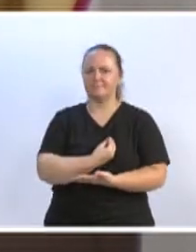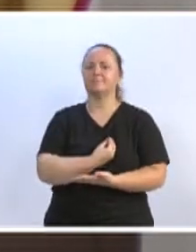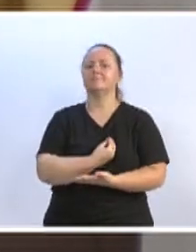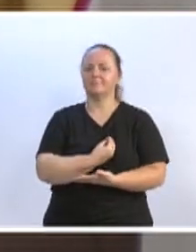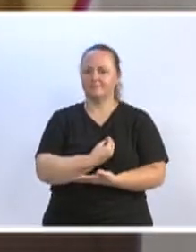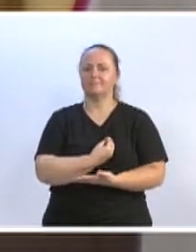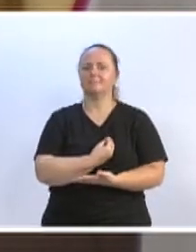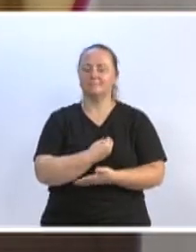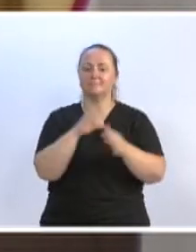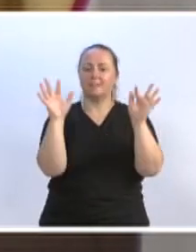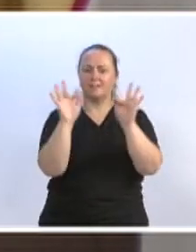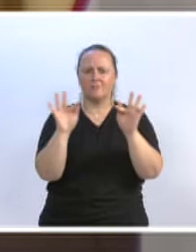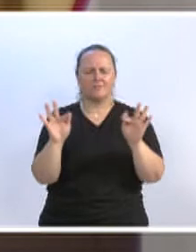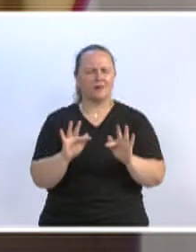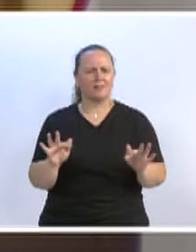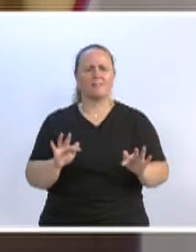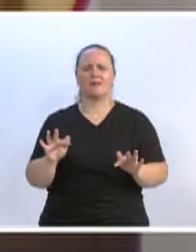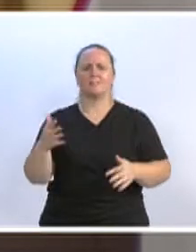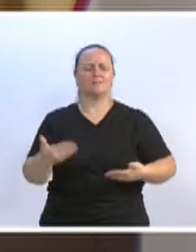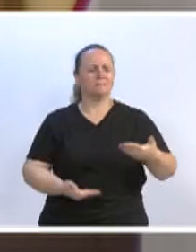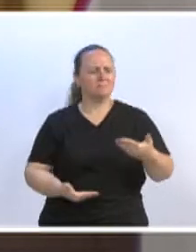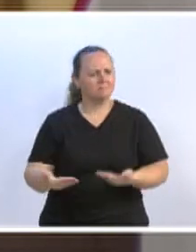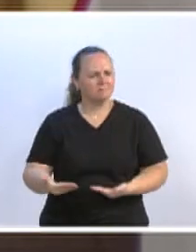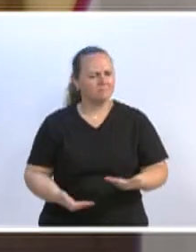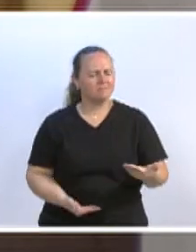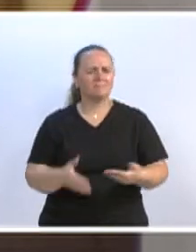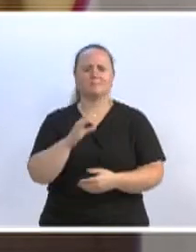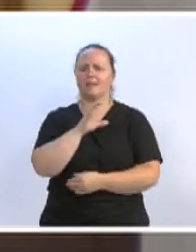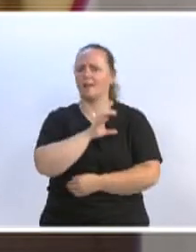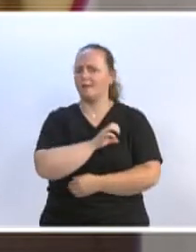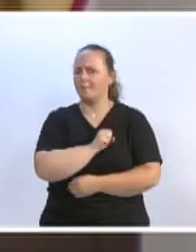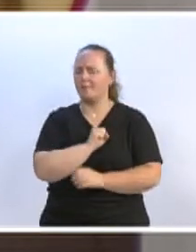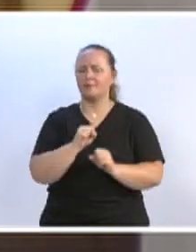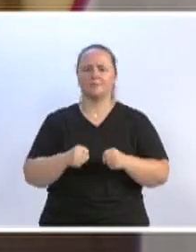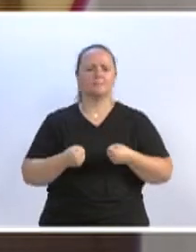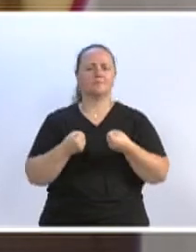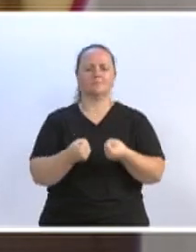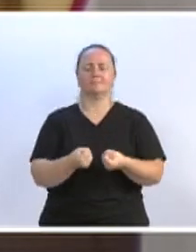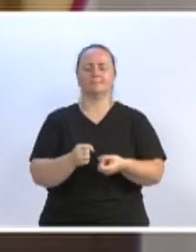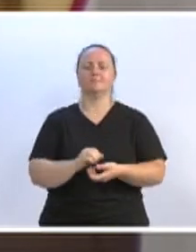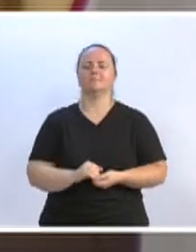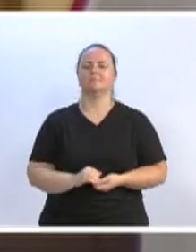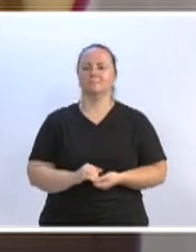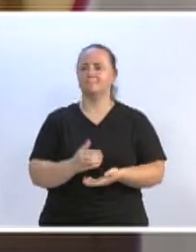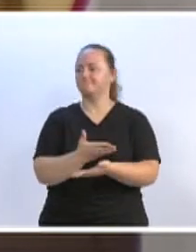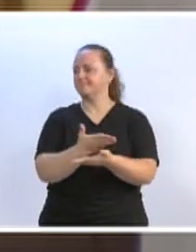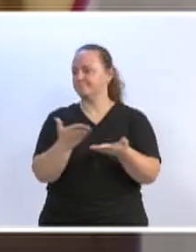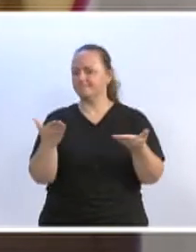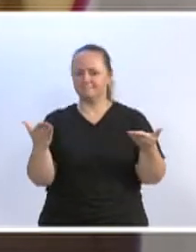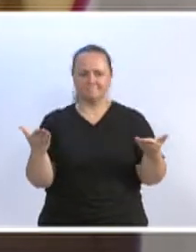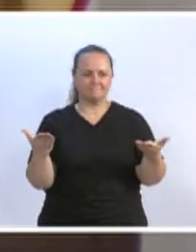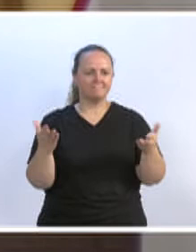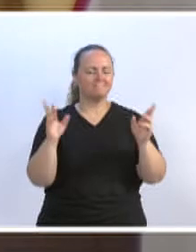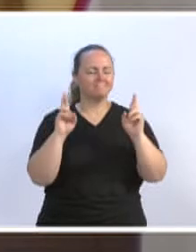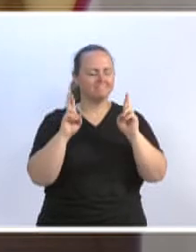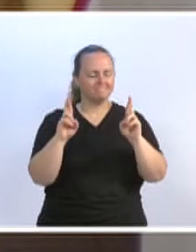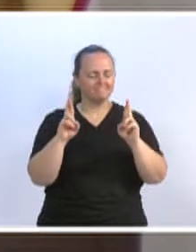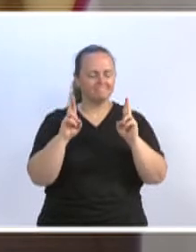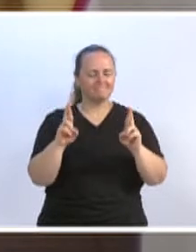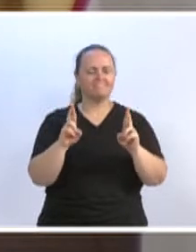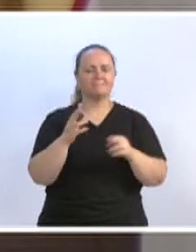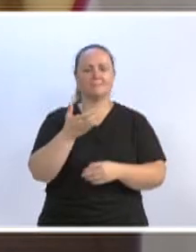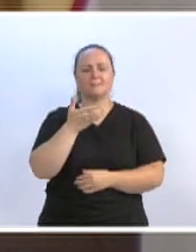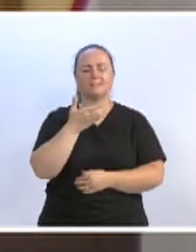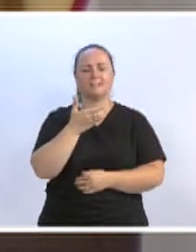feliz, seja serviço, seja amor, seja dedicação. Desejo a todos, também faço votos, que o Santo Natal,